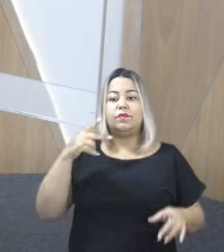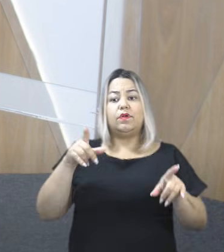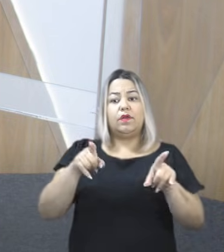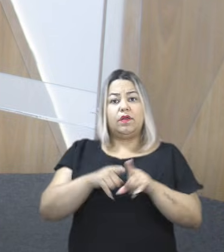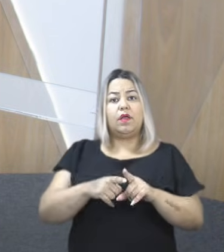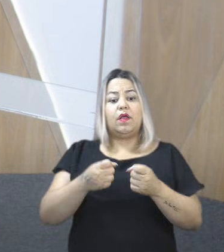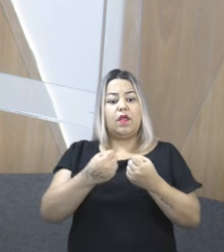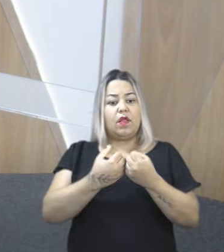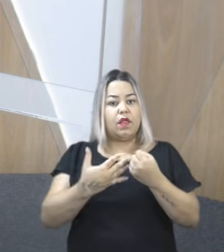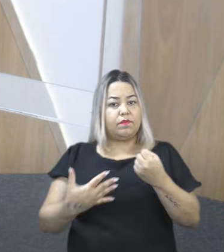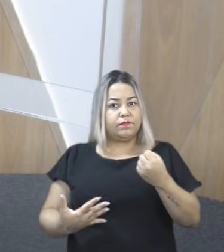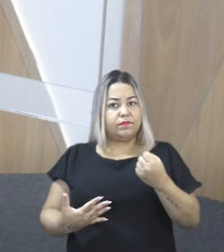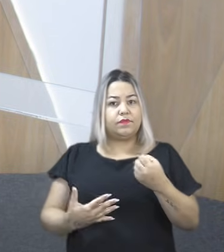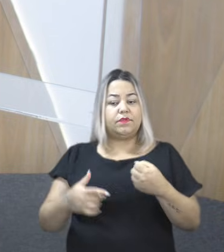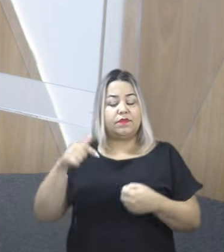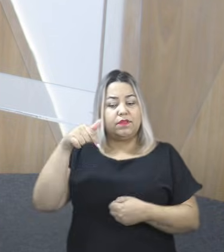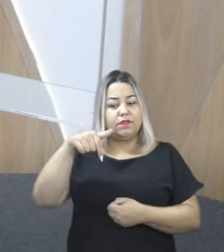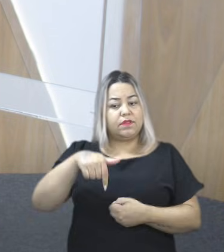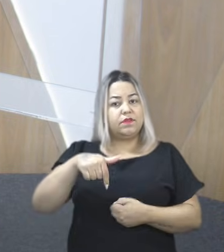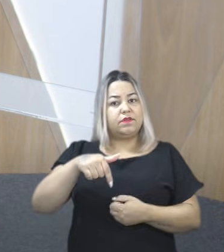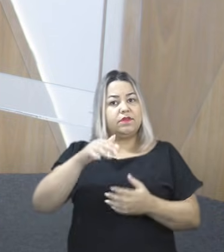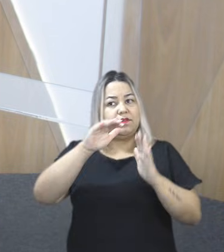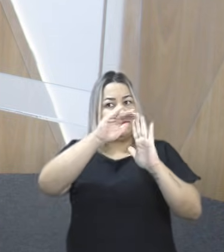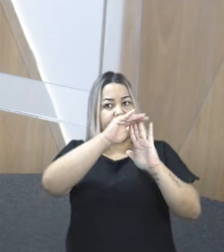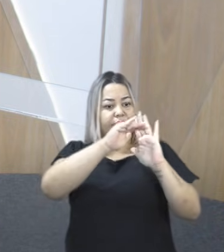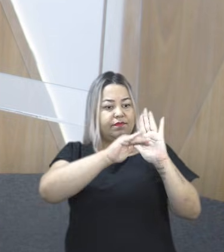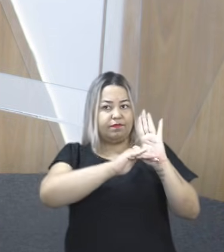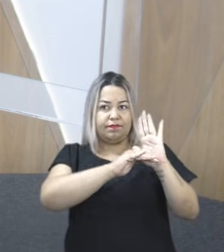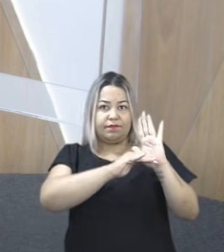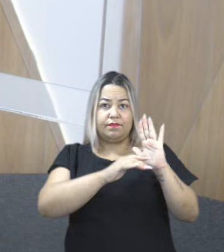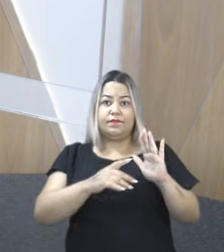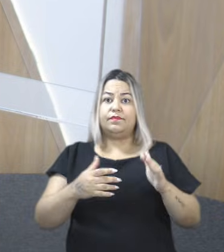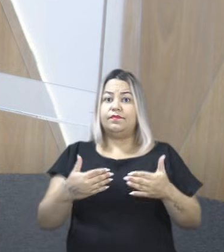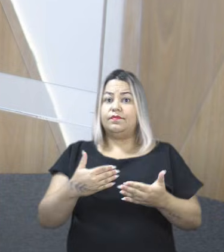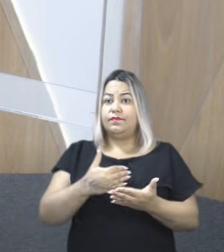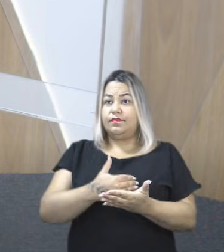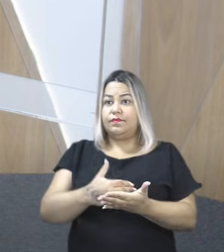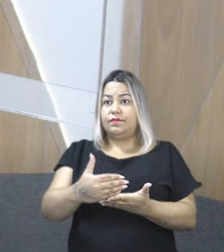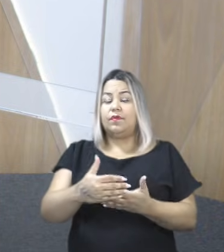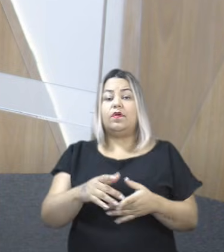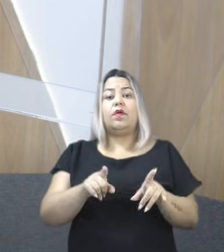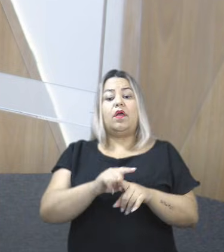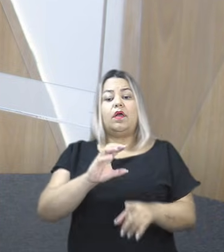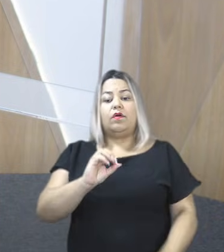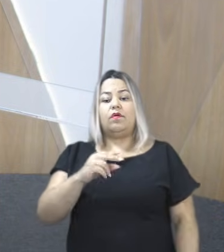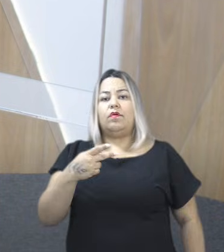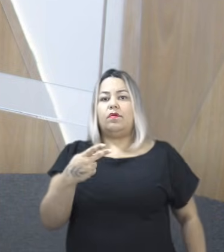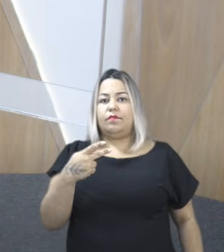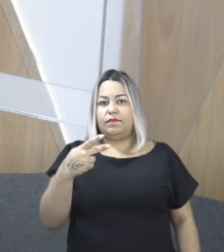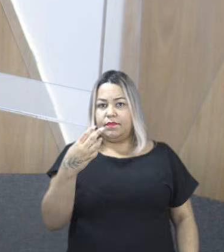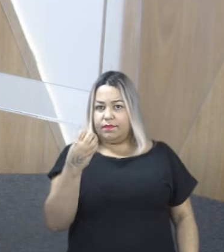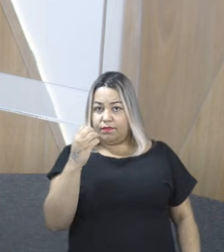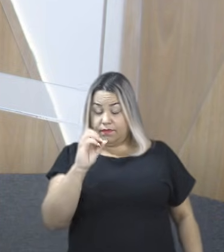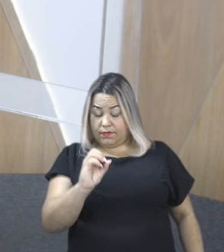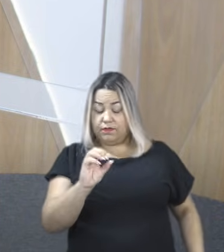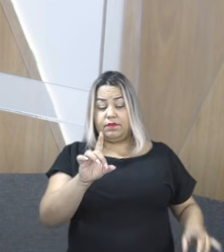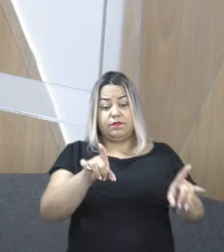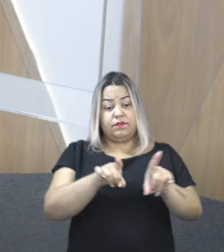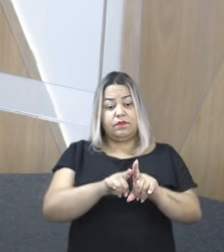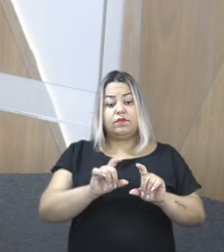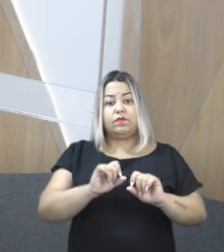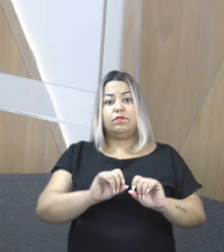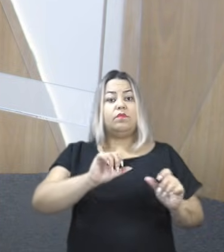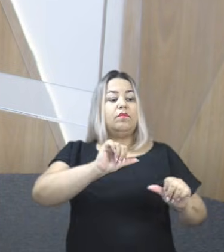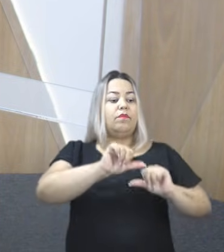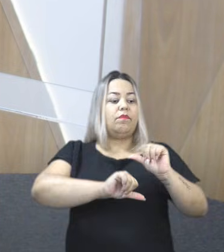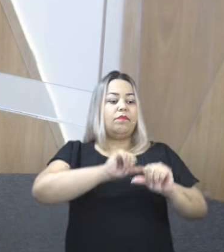deixe seu comentário aqui na nossa programação. A gente abre essa edição contando que a COP30, Conferência das Nações Unidas sobre